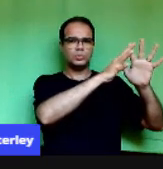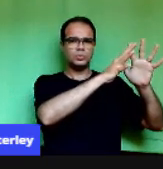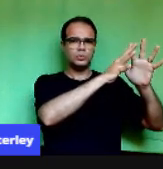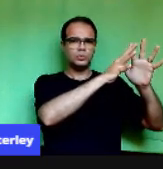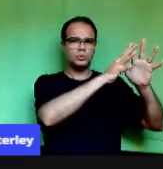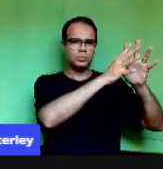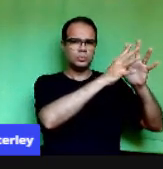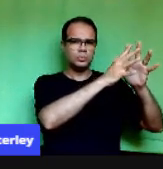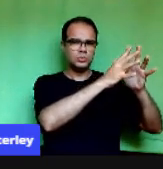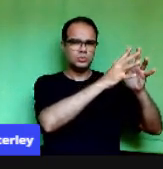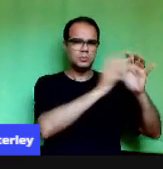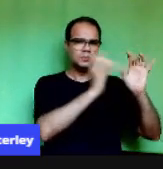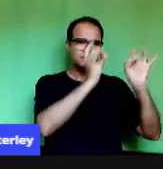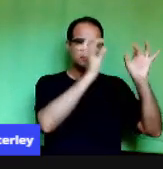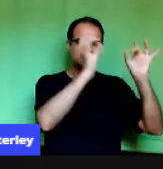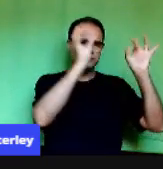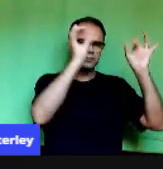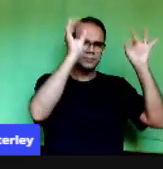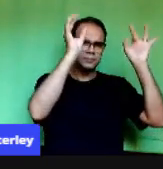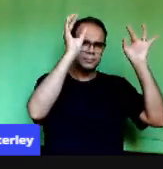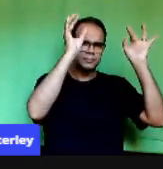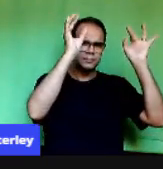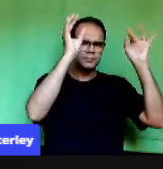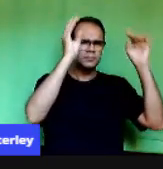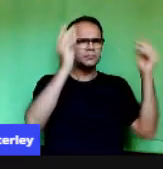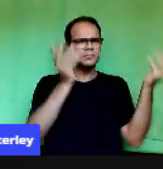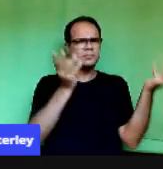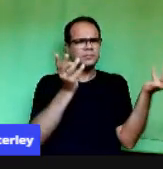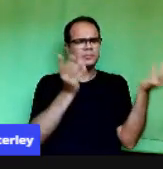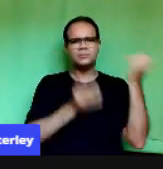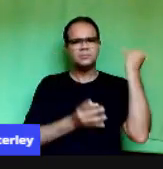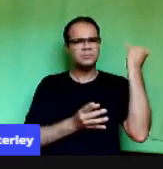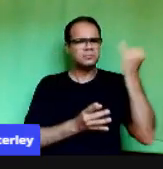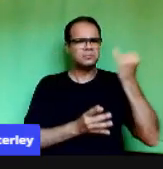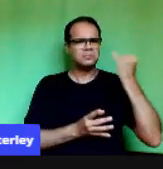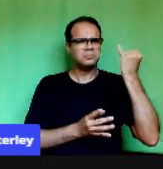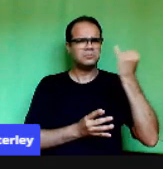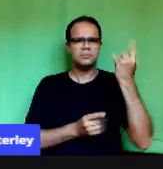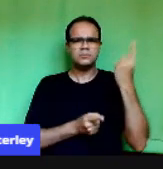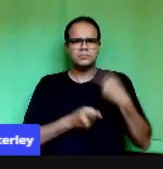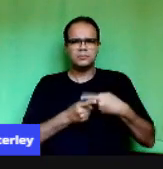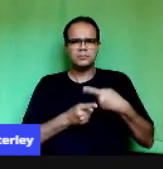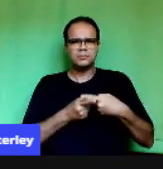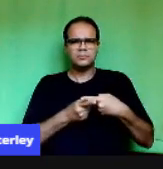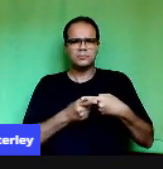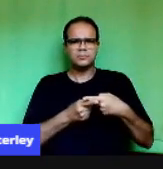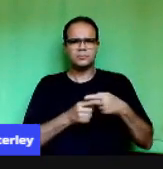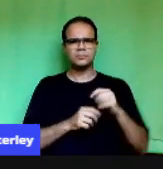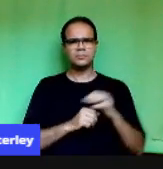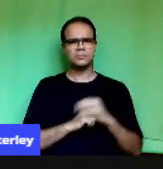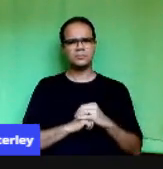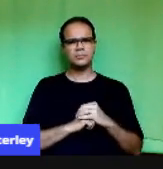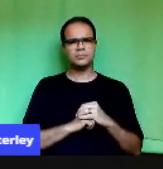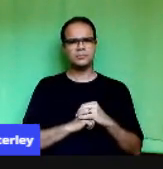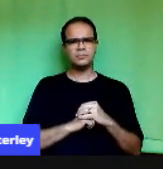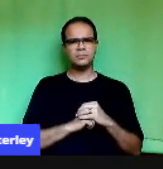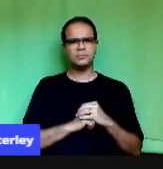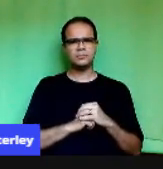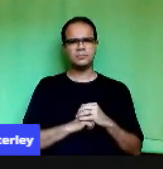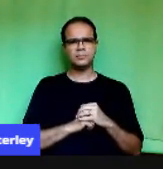peculiaridades. E é interessante, por que é interessante, né, quando nós abordamos todo esse